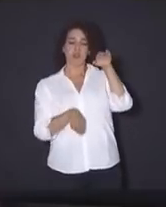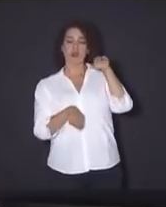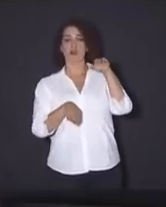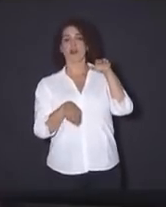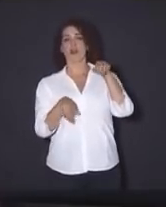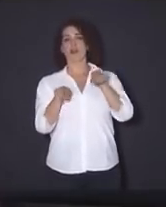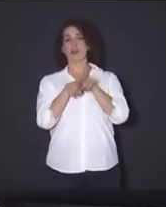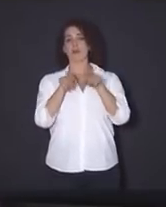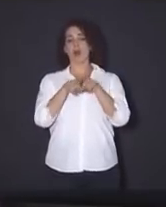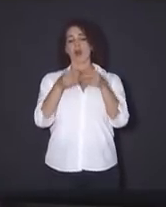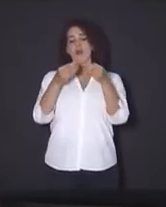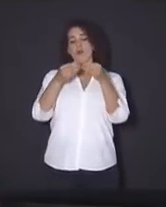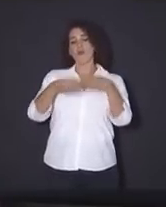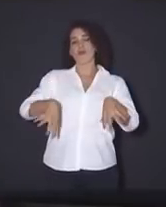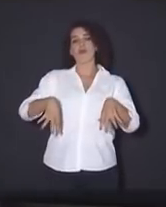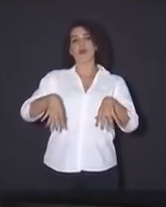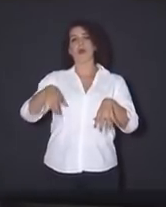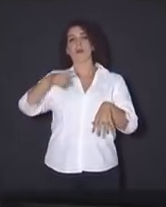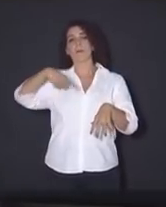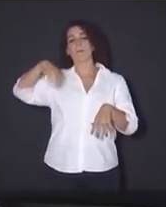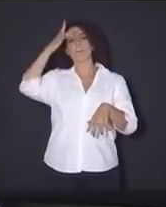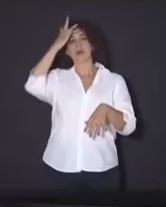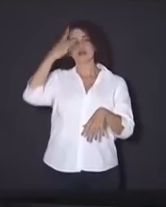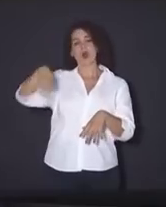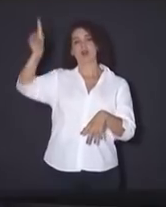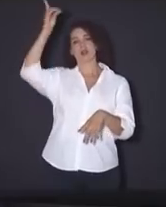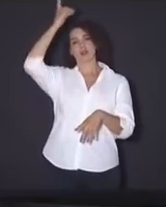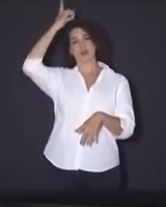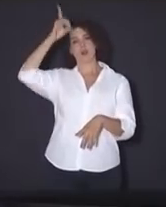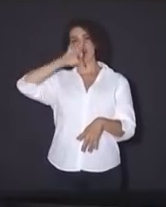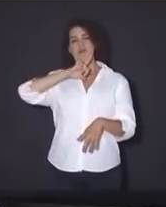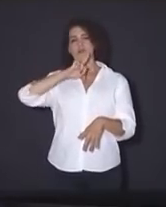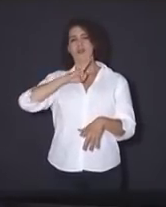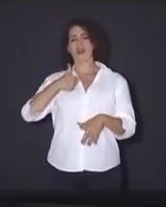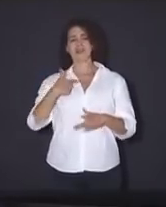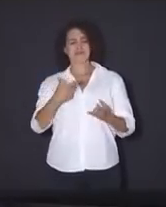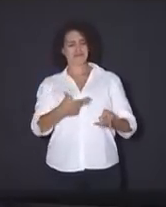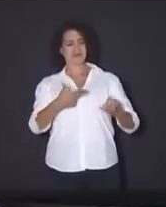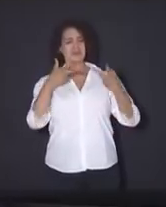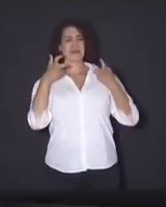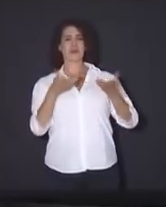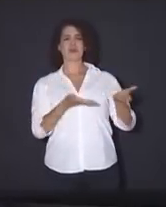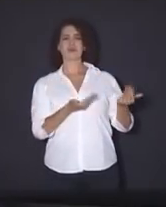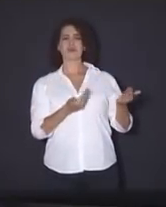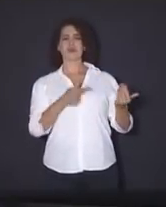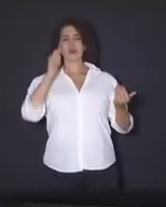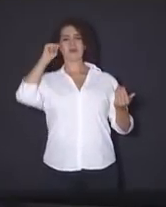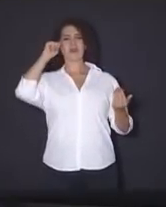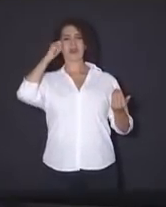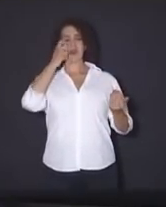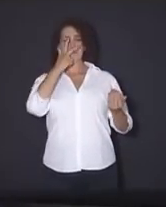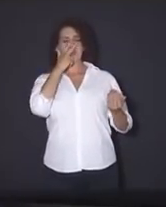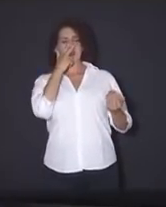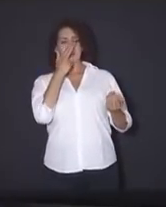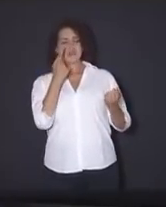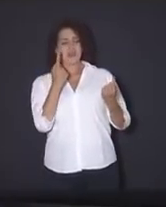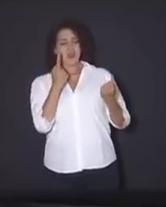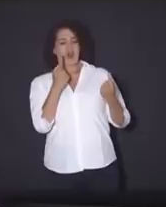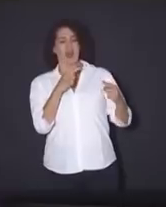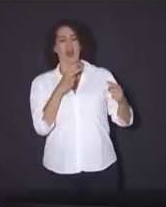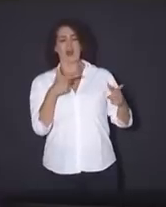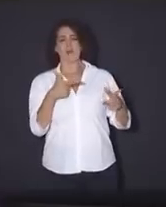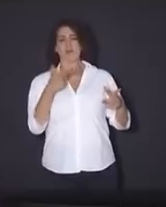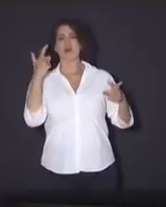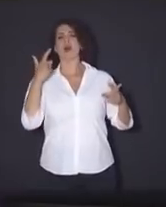talentos e quando eu vejo esse genocídio que está submetido a juventude negra são muitos talentos que quando você tem uma